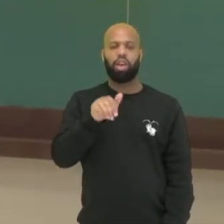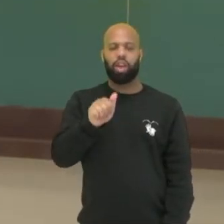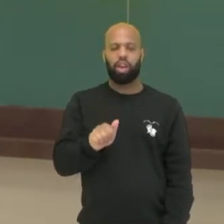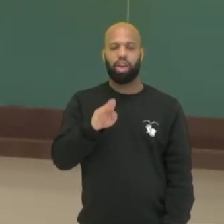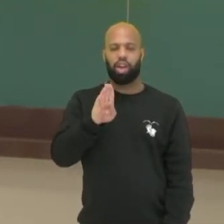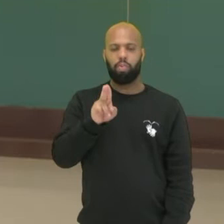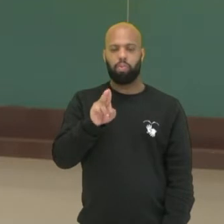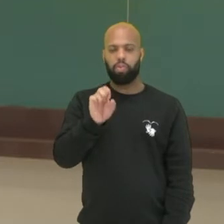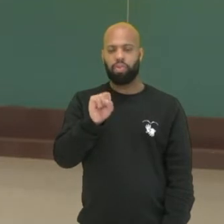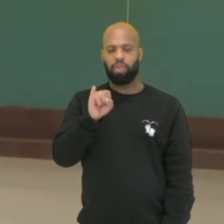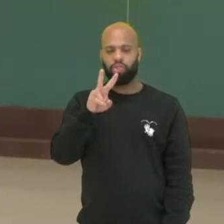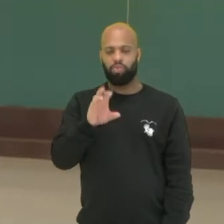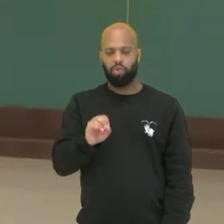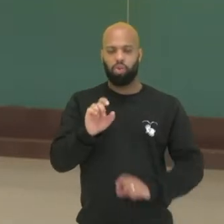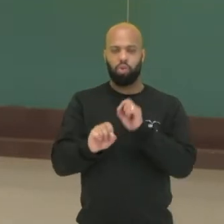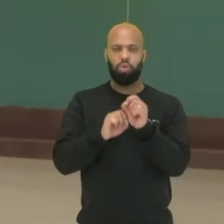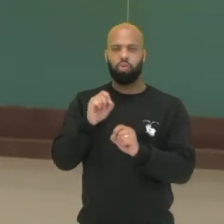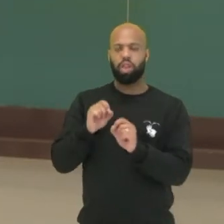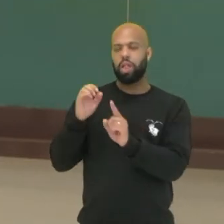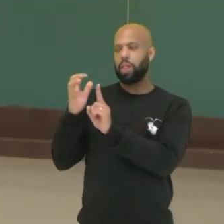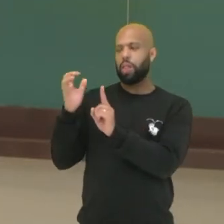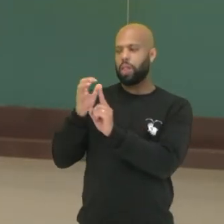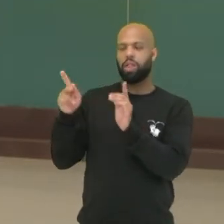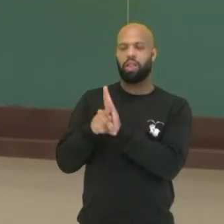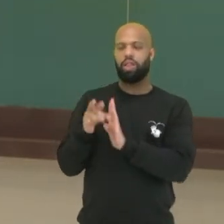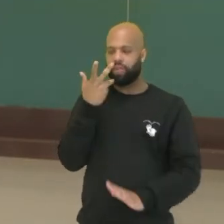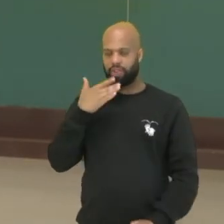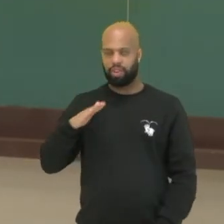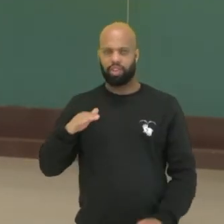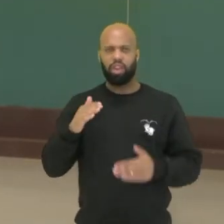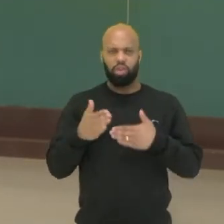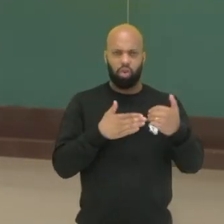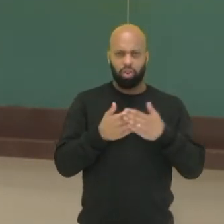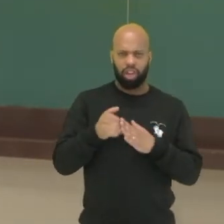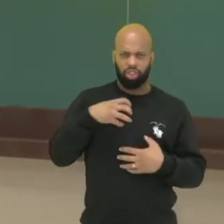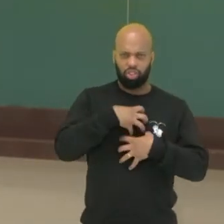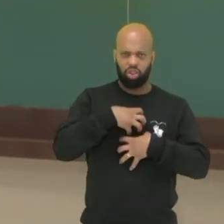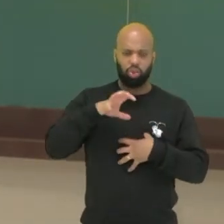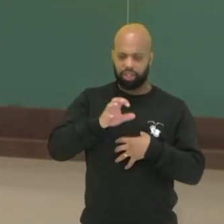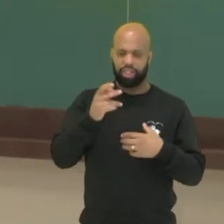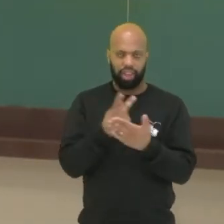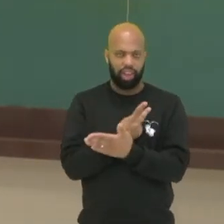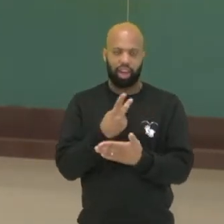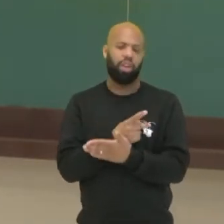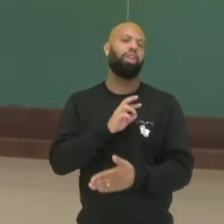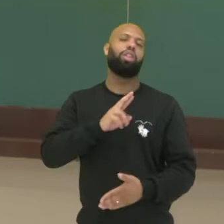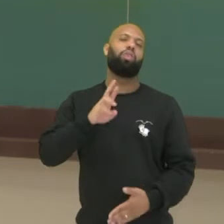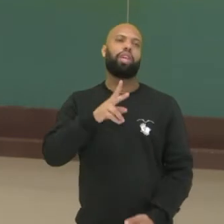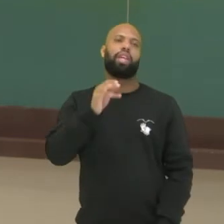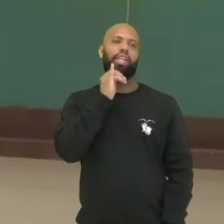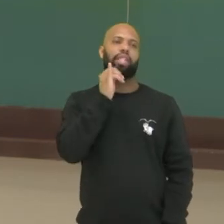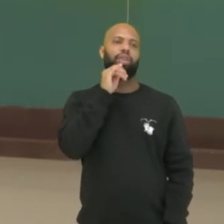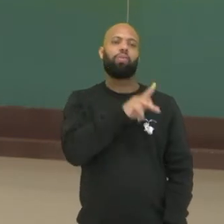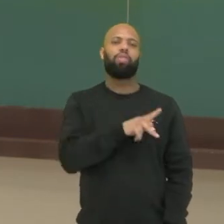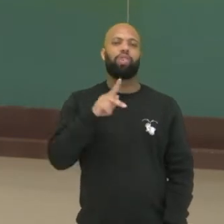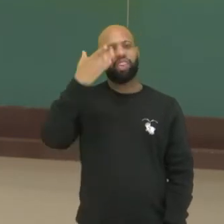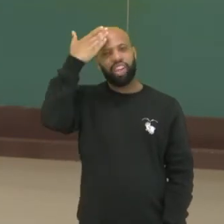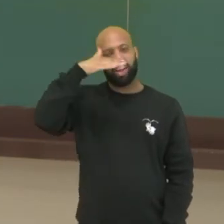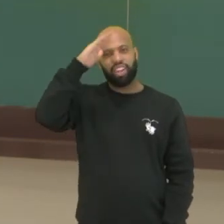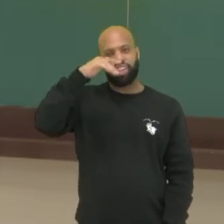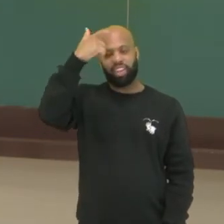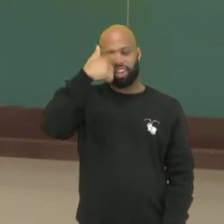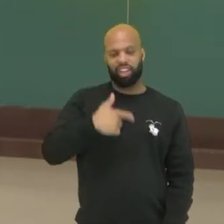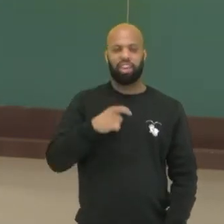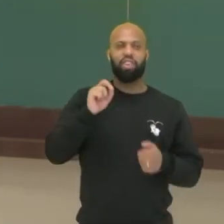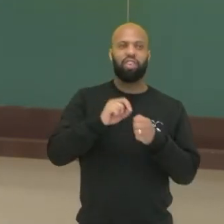não é qualquer persuasão que seja abusiva. Então, não é a persuasão lá do professor Adriano, por exemplo. Vai fazer